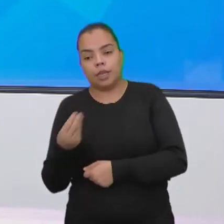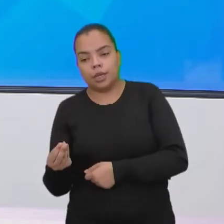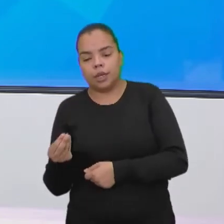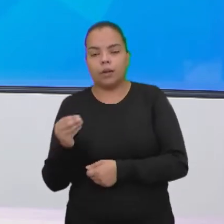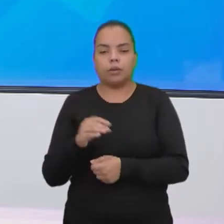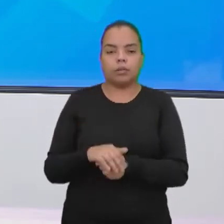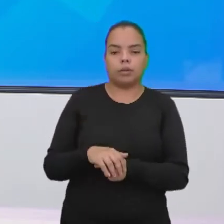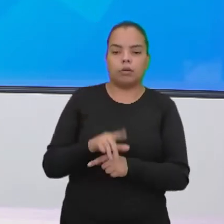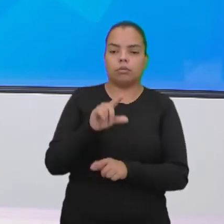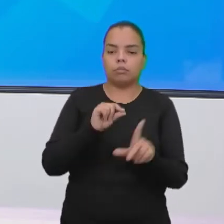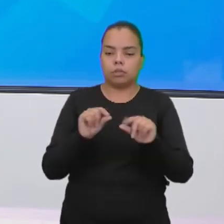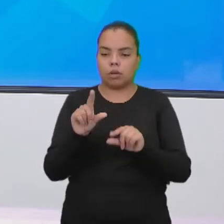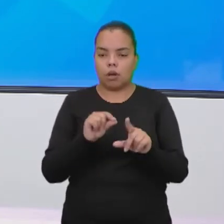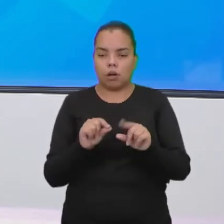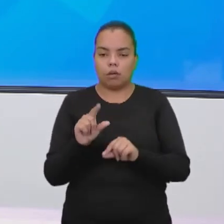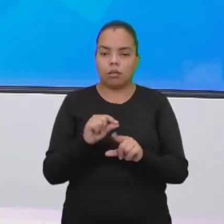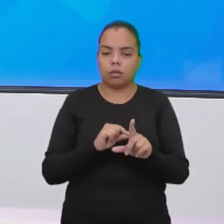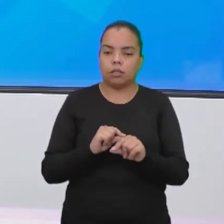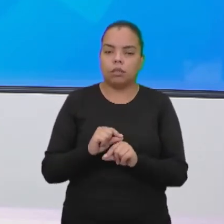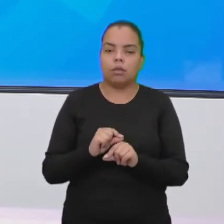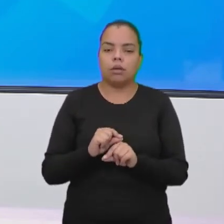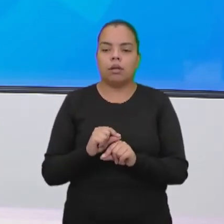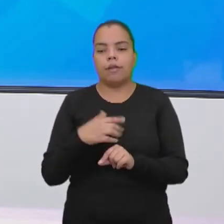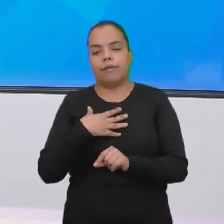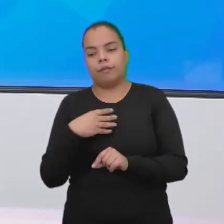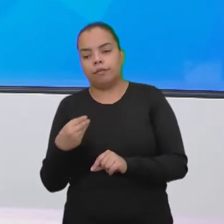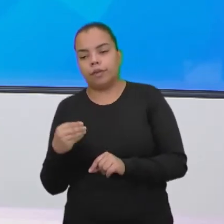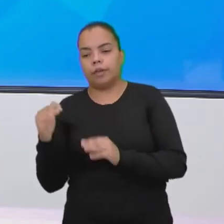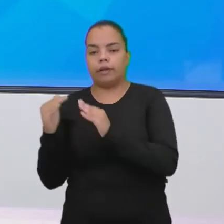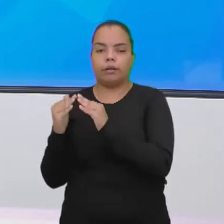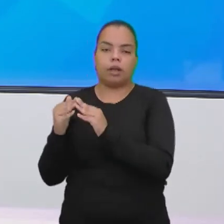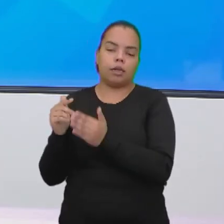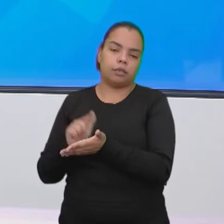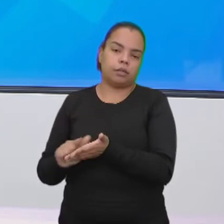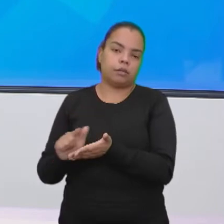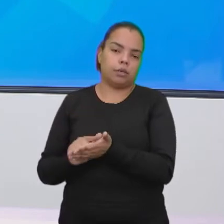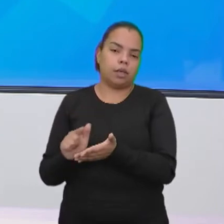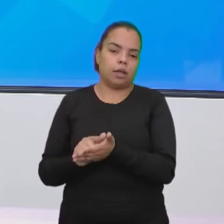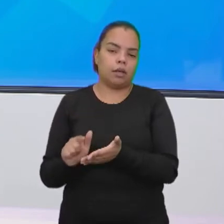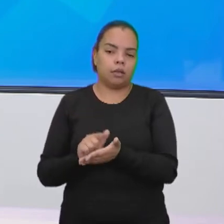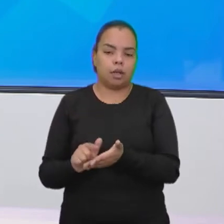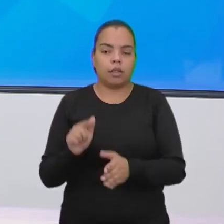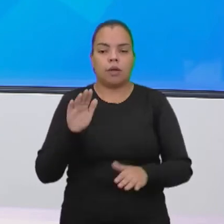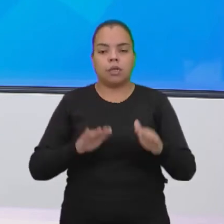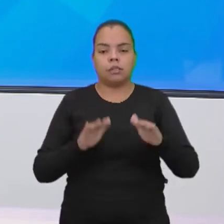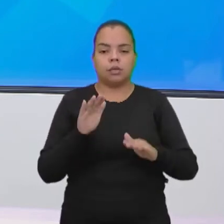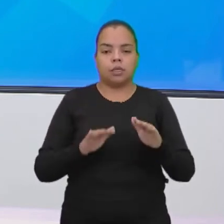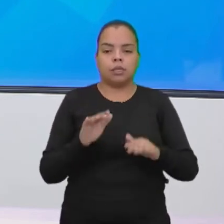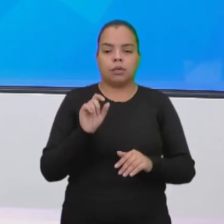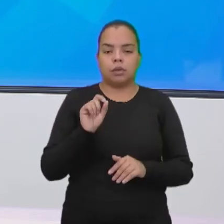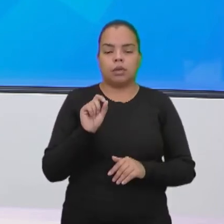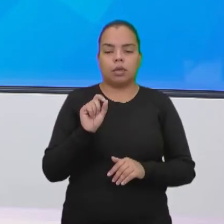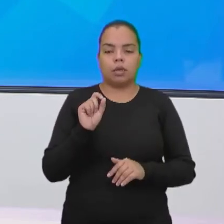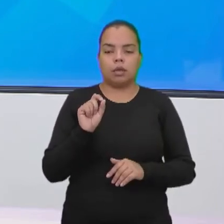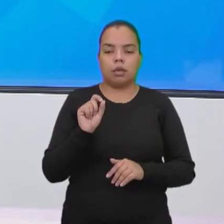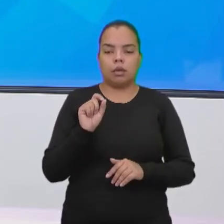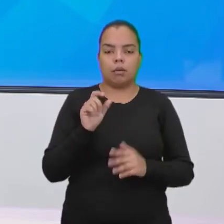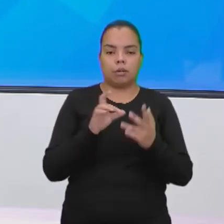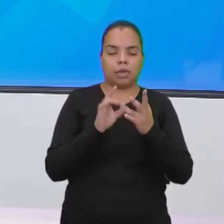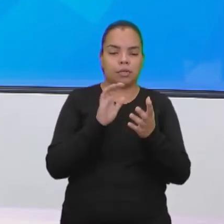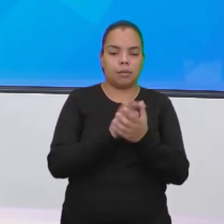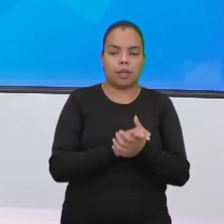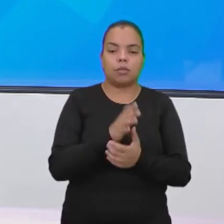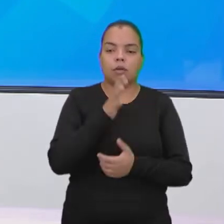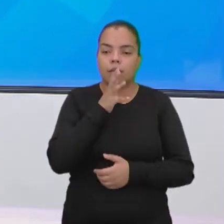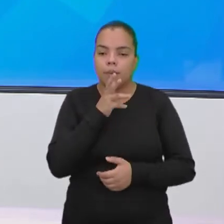que cada vez mais, né, as mulheres estão, né, prorrogando aí, né, para terem filhos aí nos seus casamentos, né?